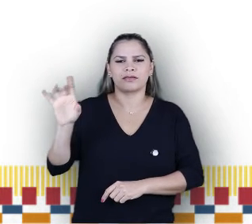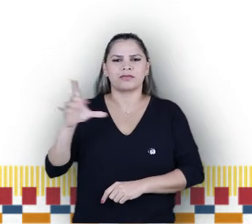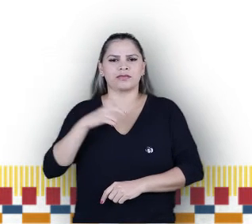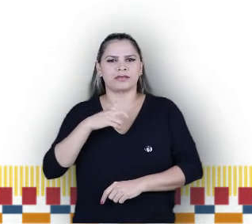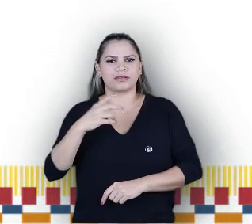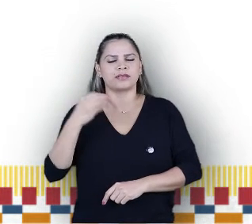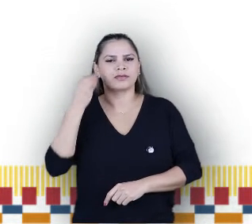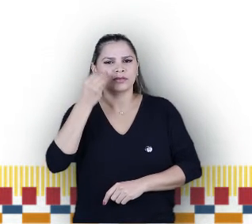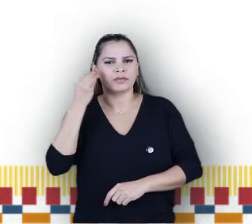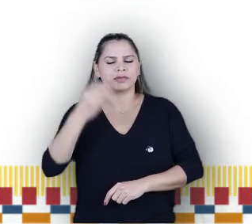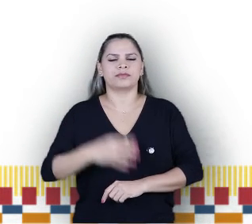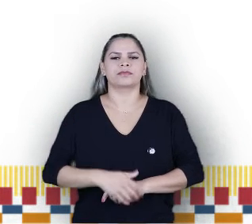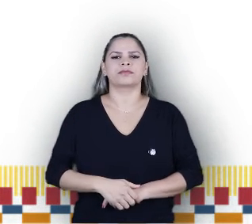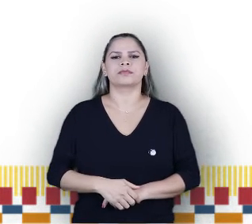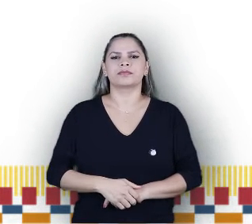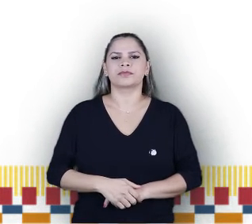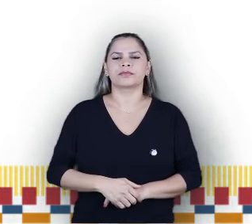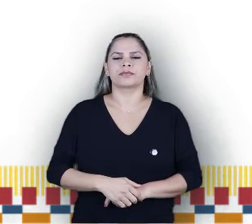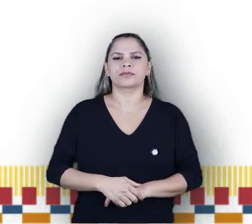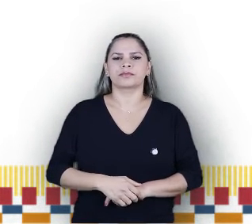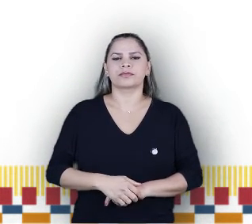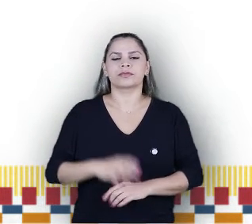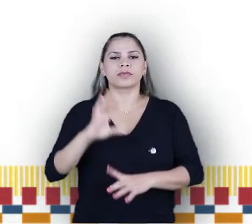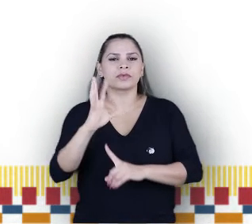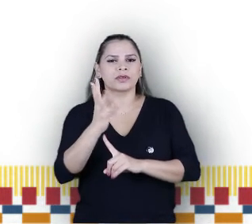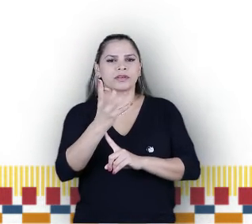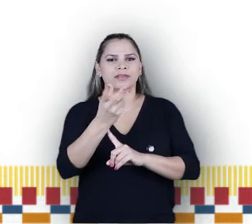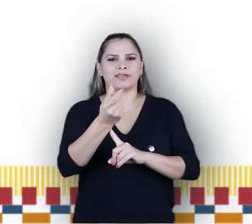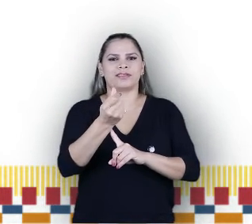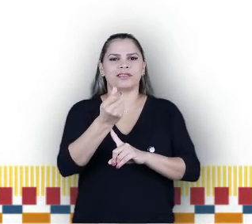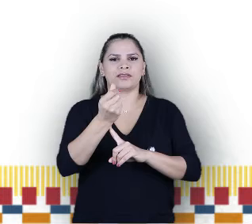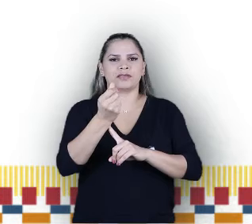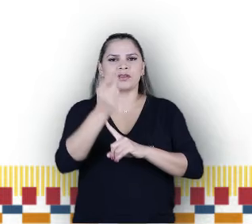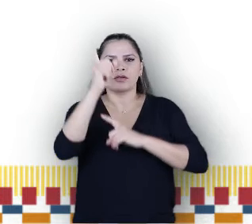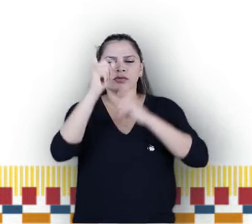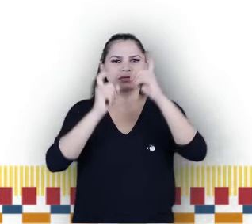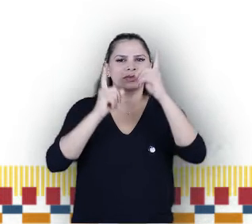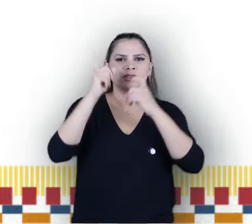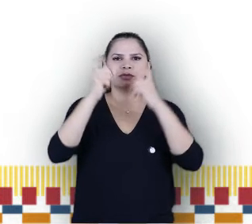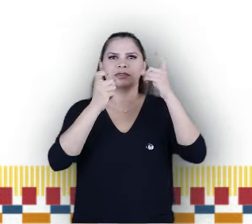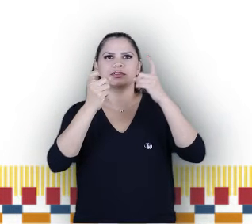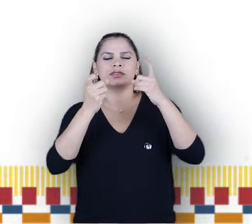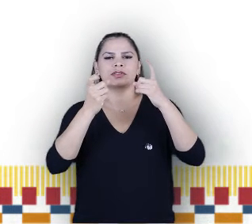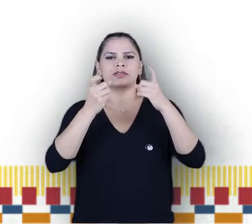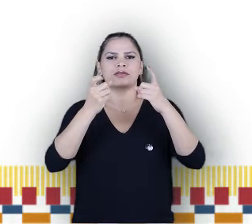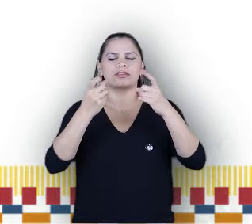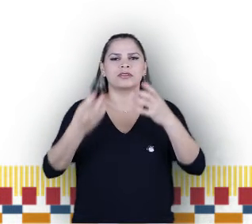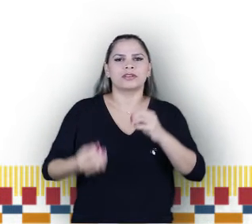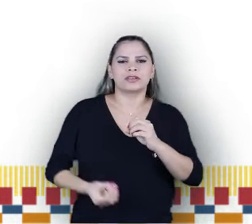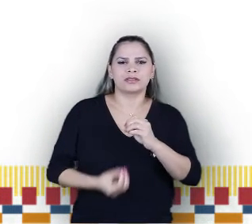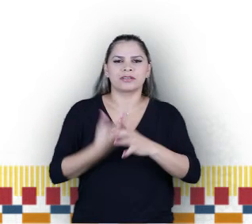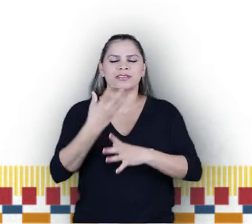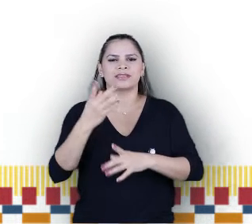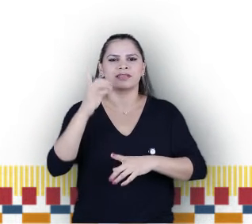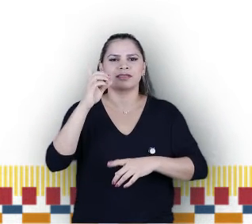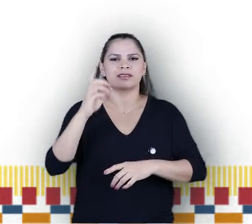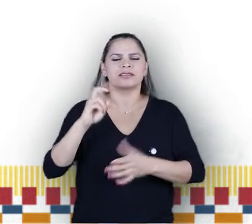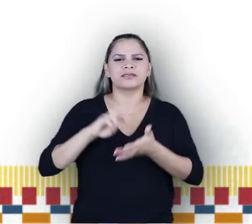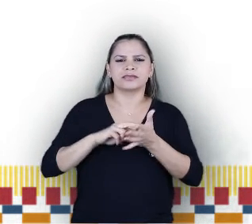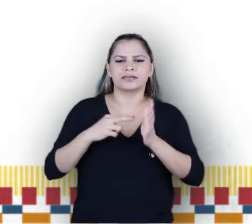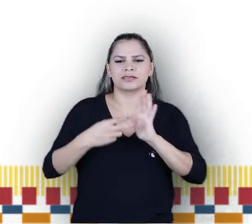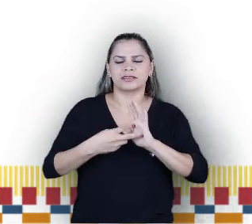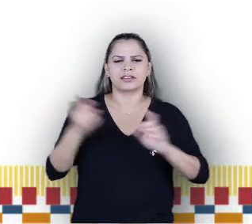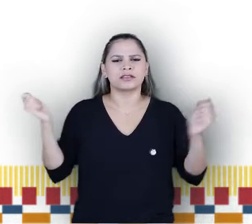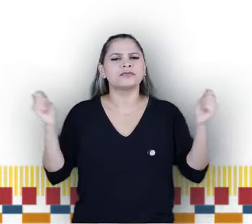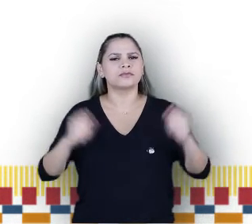uma formação crítica em decorrência da ação mediada pelo ver, fazer e do ouvir e do sentir. Essa é uma citação que está na